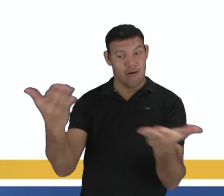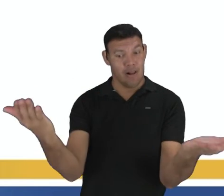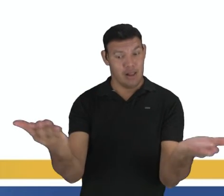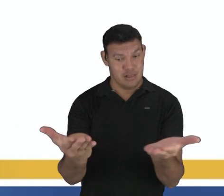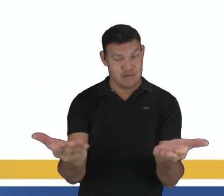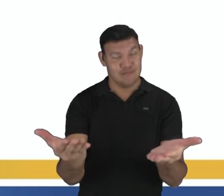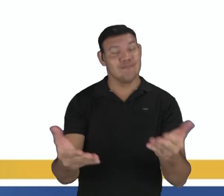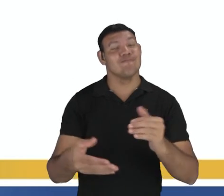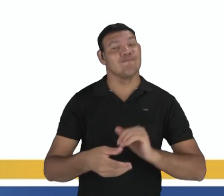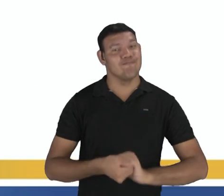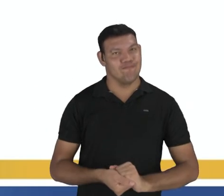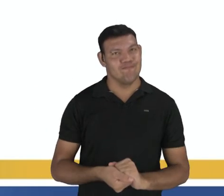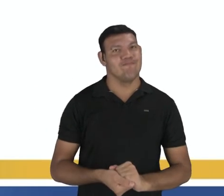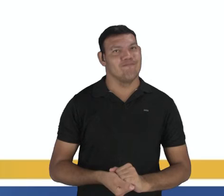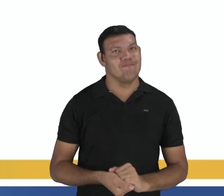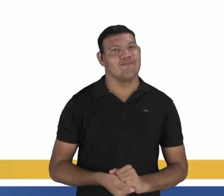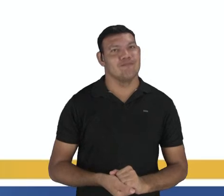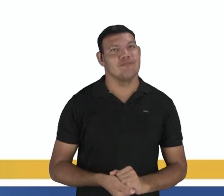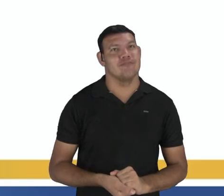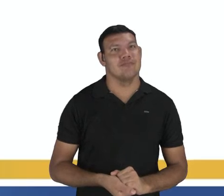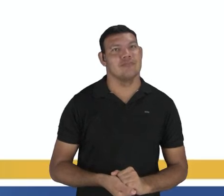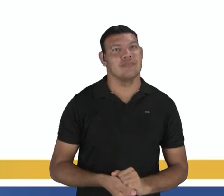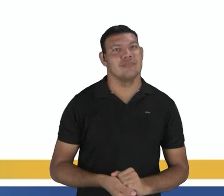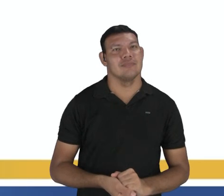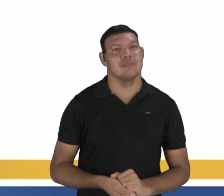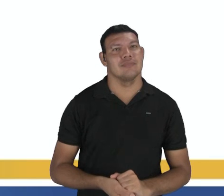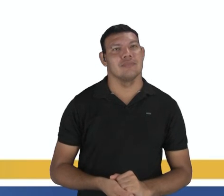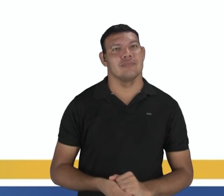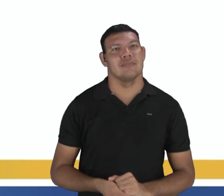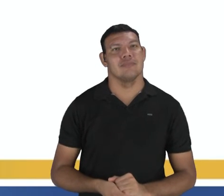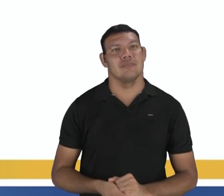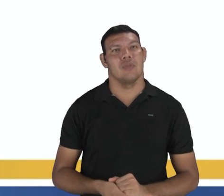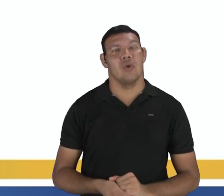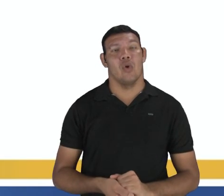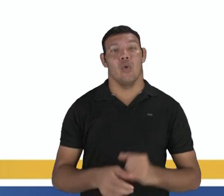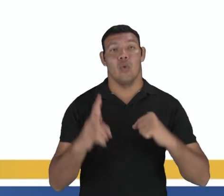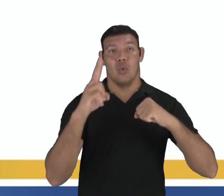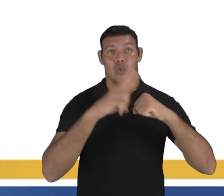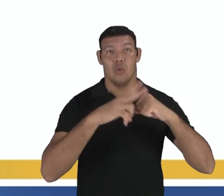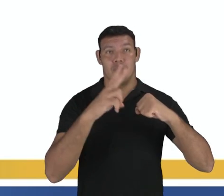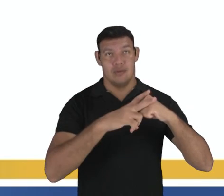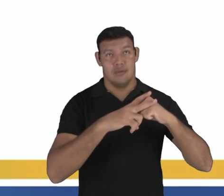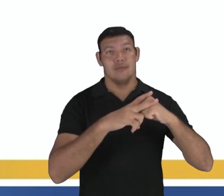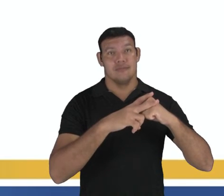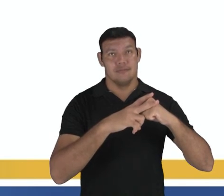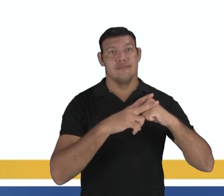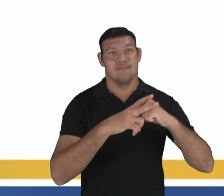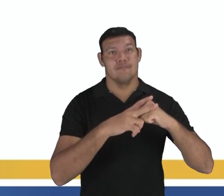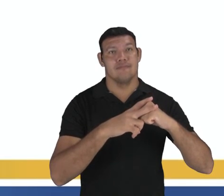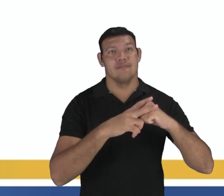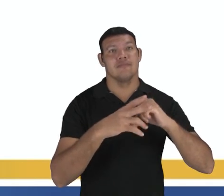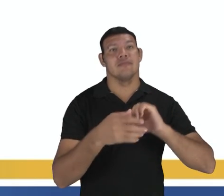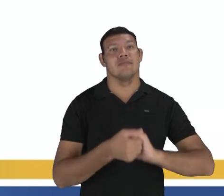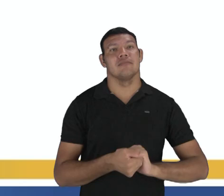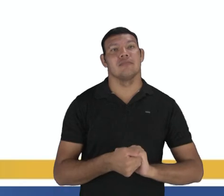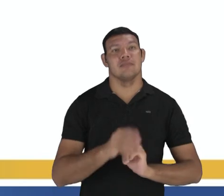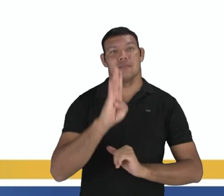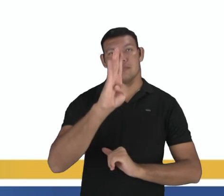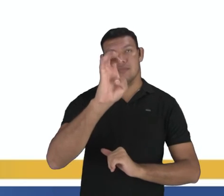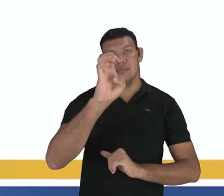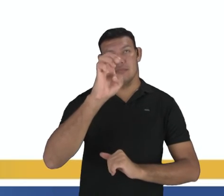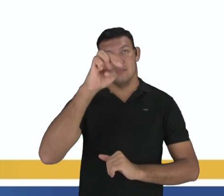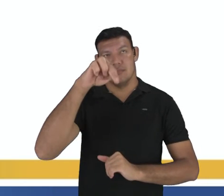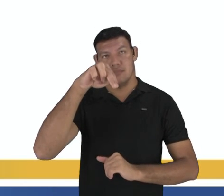até o presente, tá? Observem aí esse verbo, após o particípio passado do verbo to be, que fica